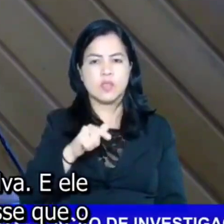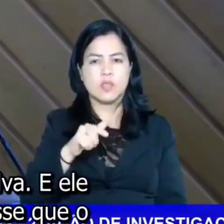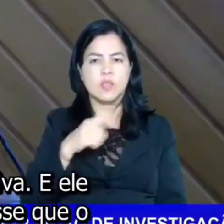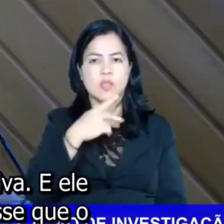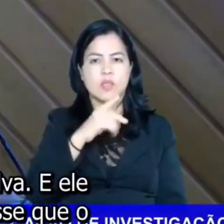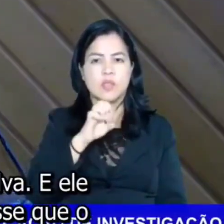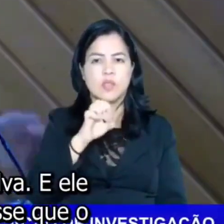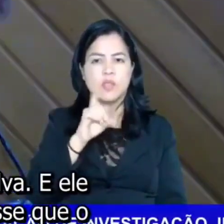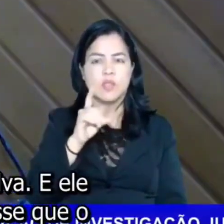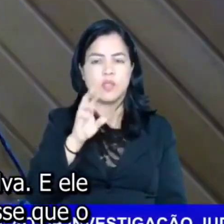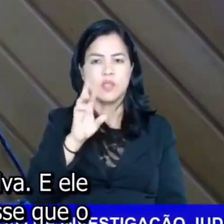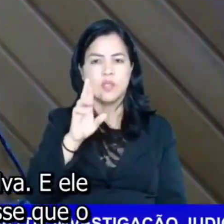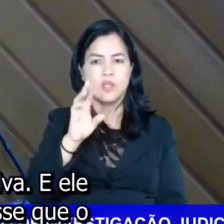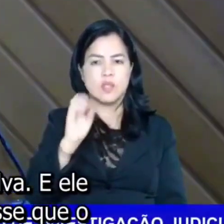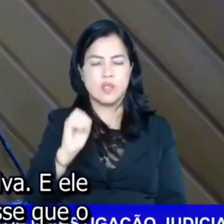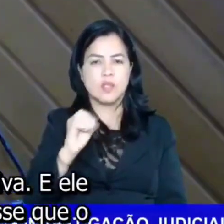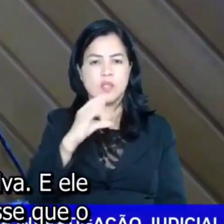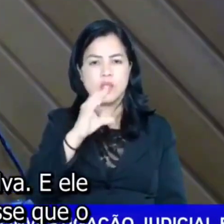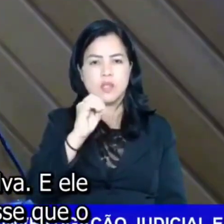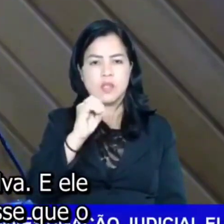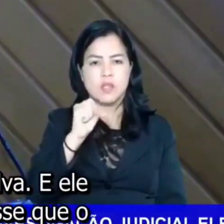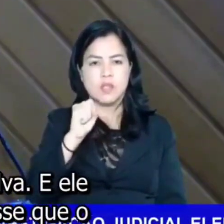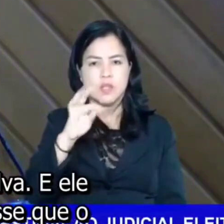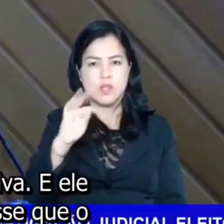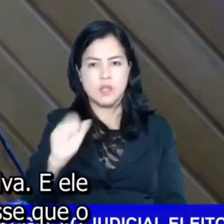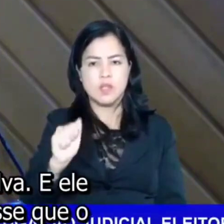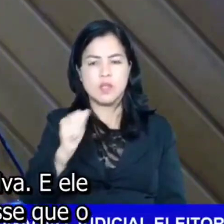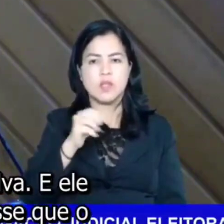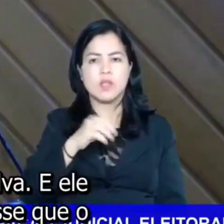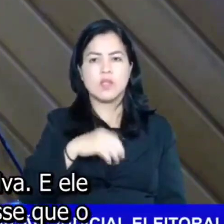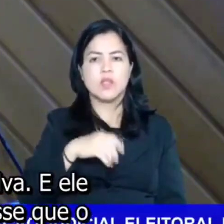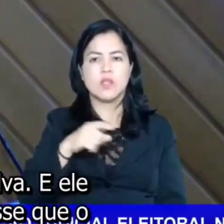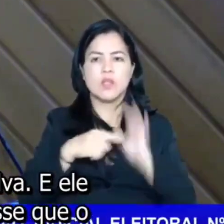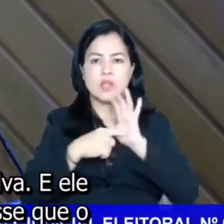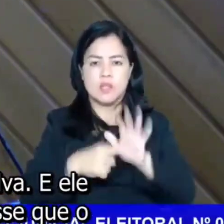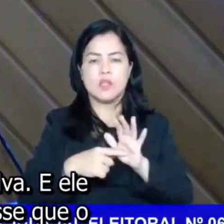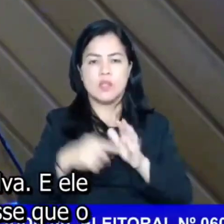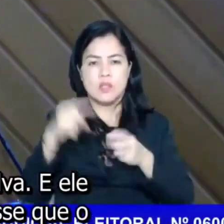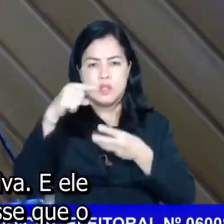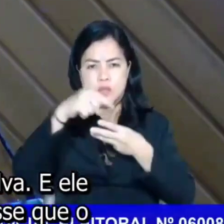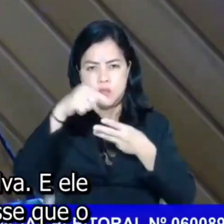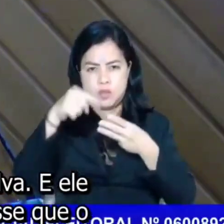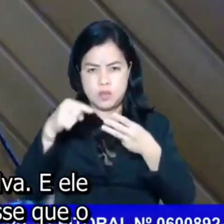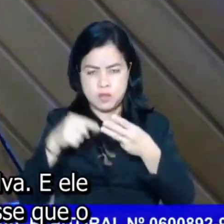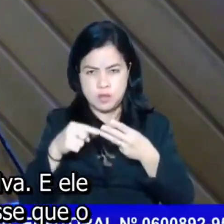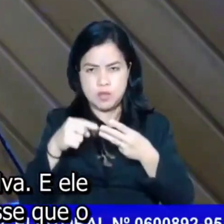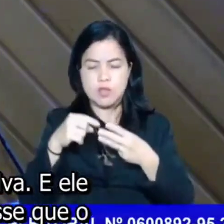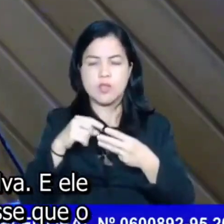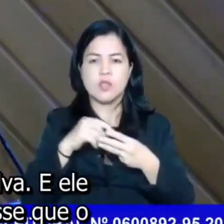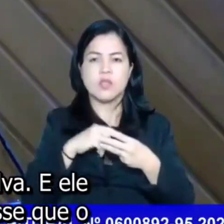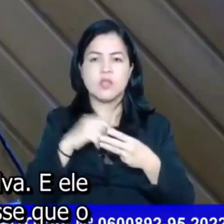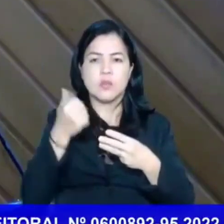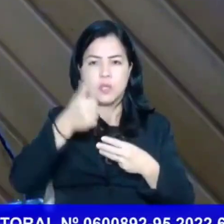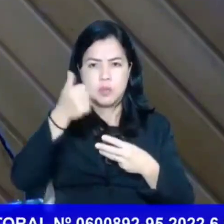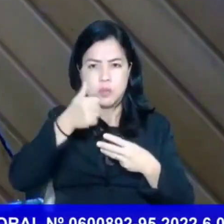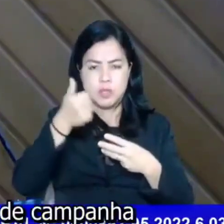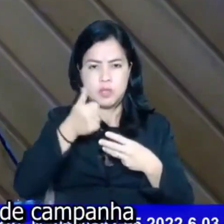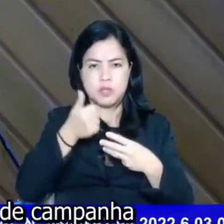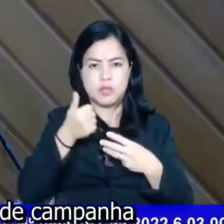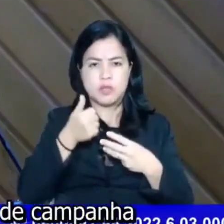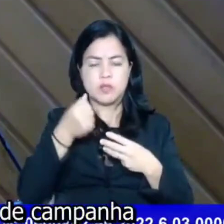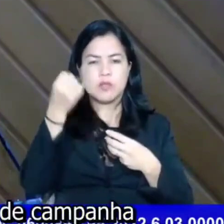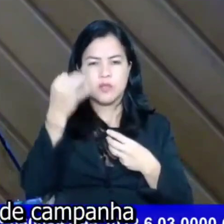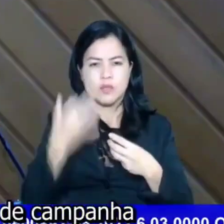Pedro Costa da Silva. Ele alegou 3 pontos nessa AIGE. Primeiro, ele disse que